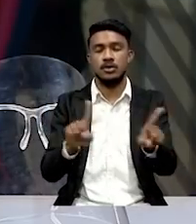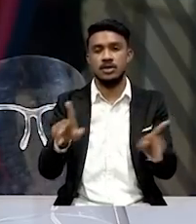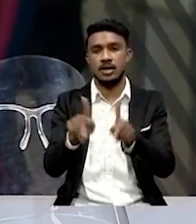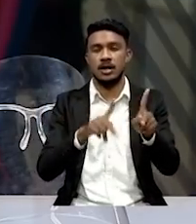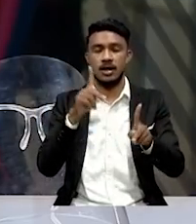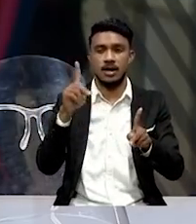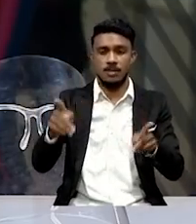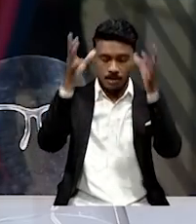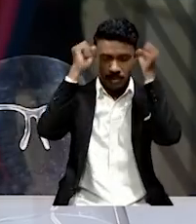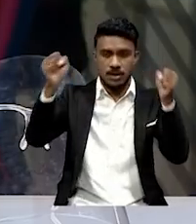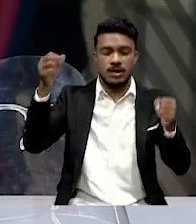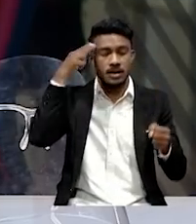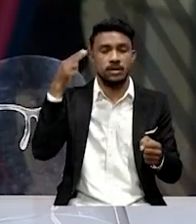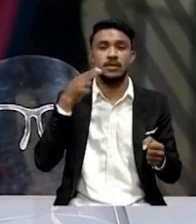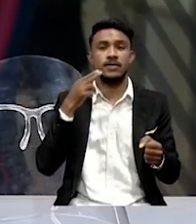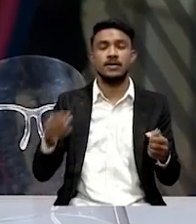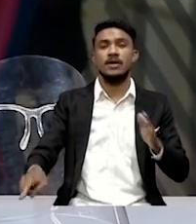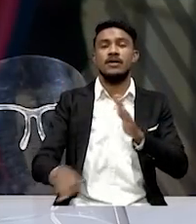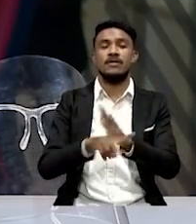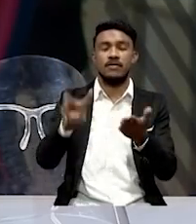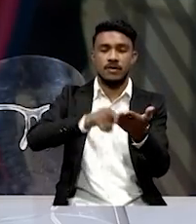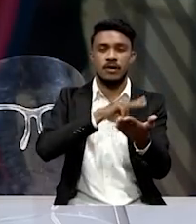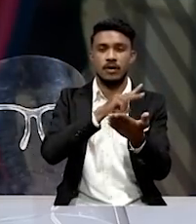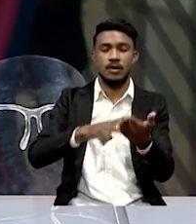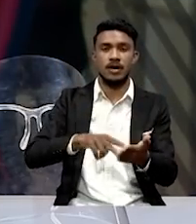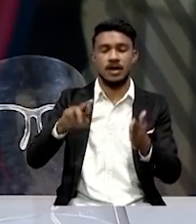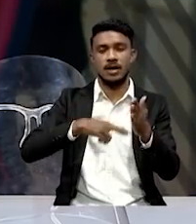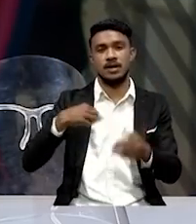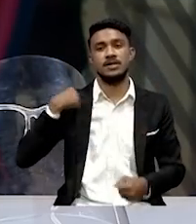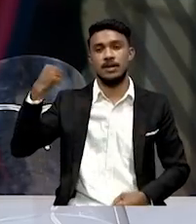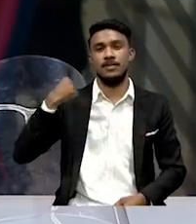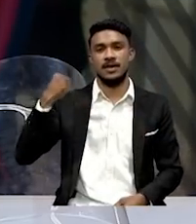presidente da República, José Ramos Horta, viola regras de campanha.